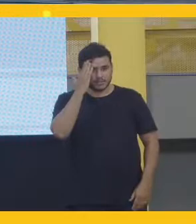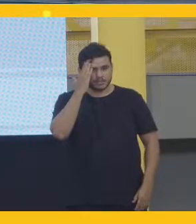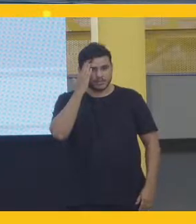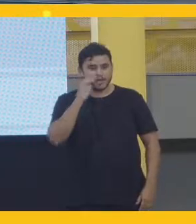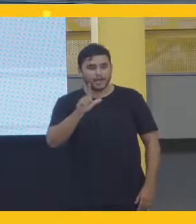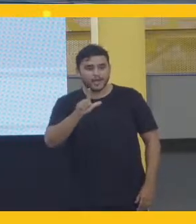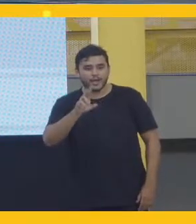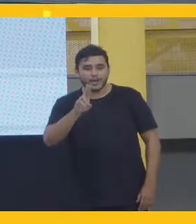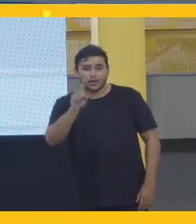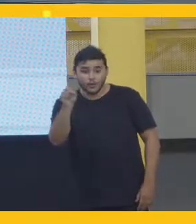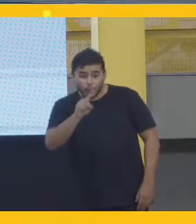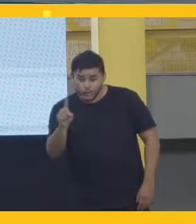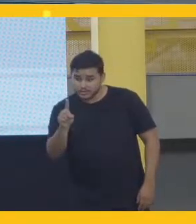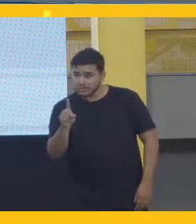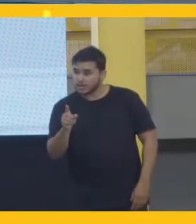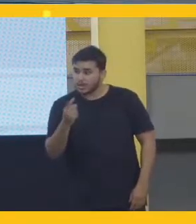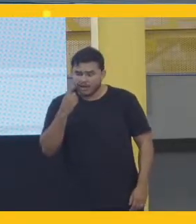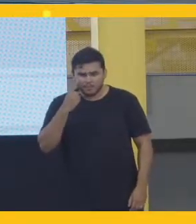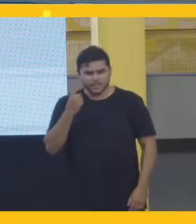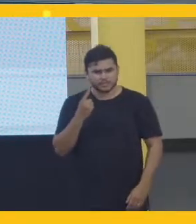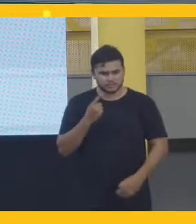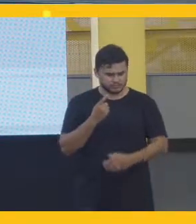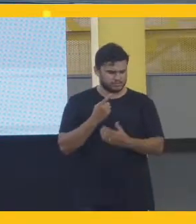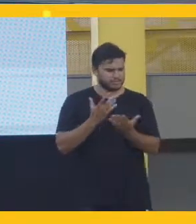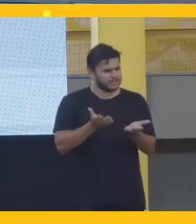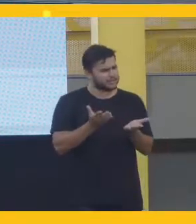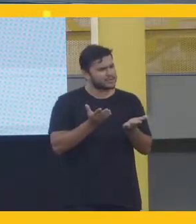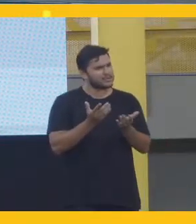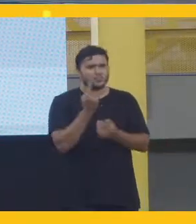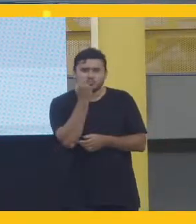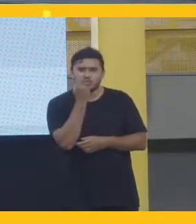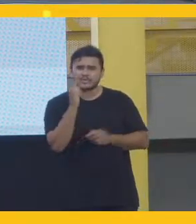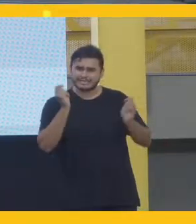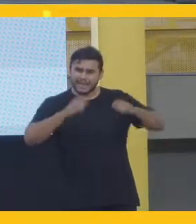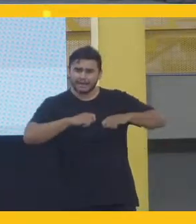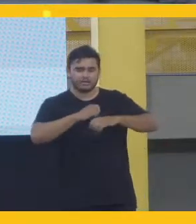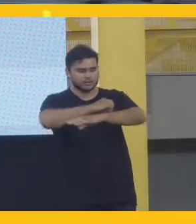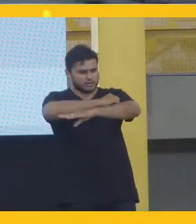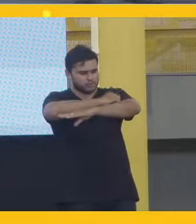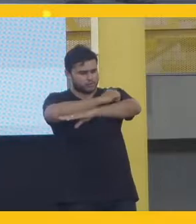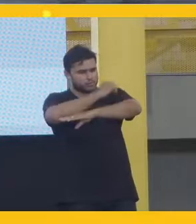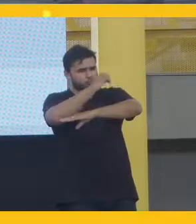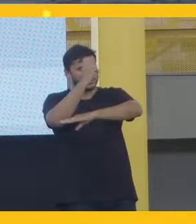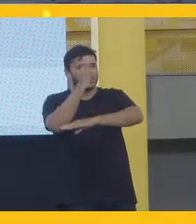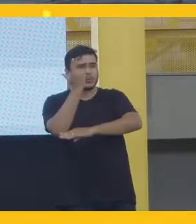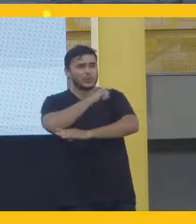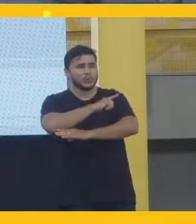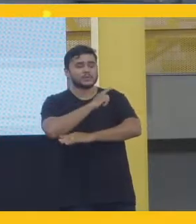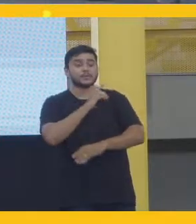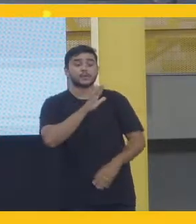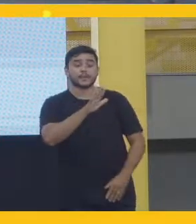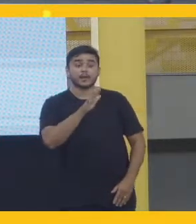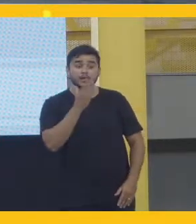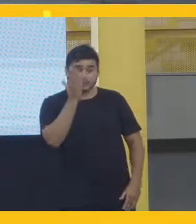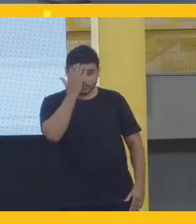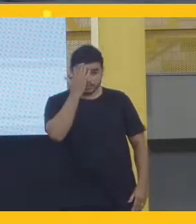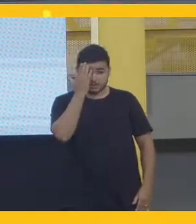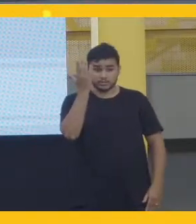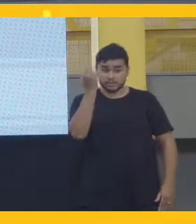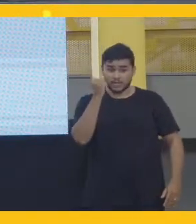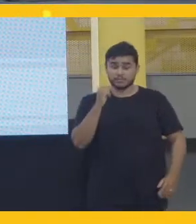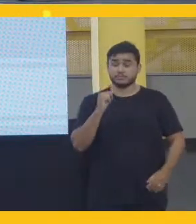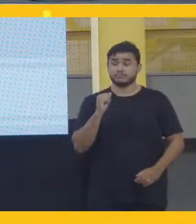existe. Você fala, Douglas, o que é isso? Aula de filosofia. Vocês já ouviram falar num cabra